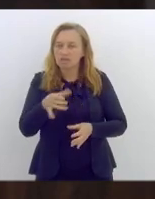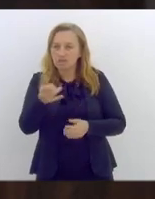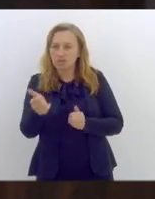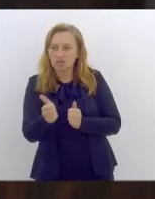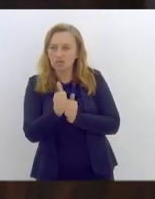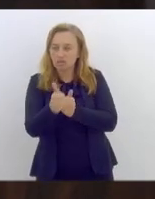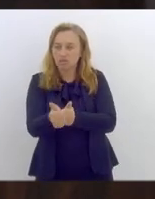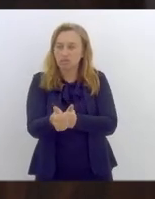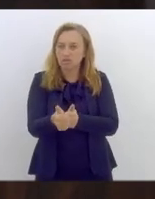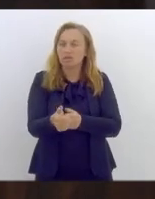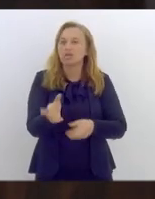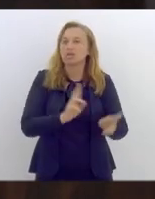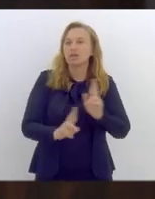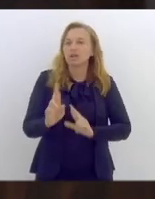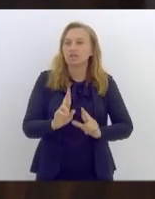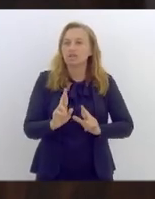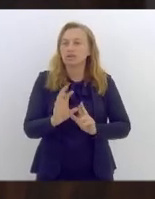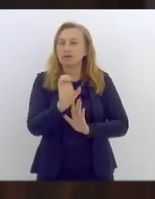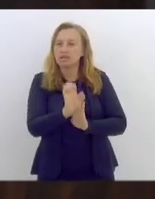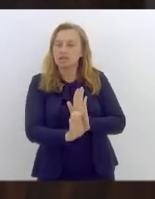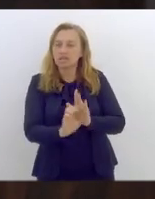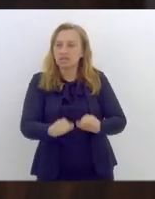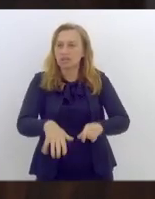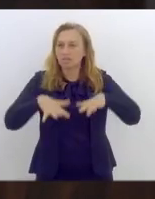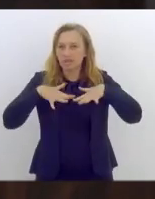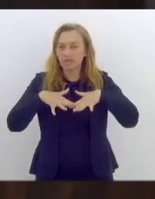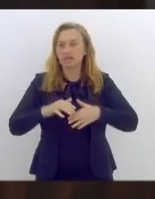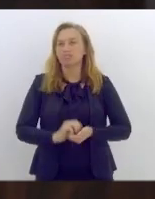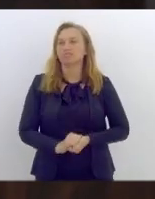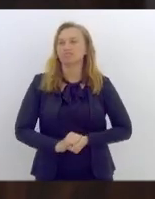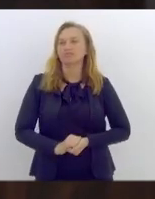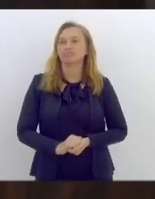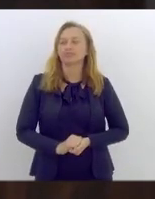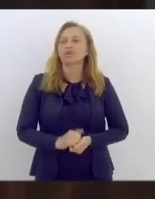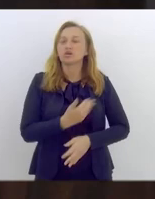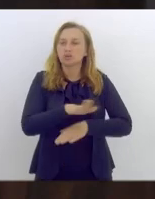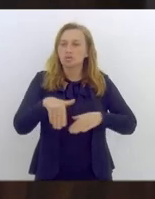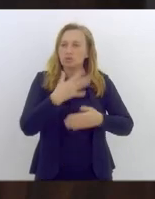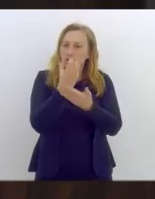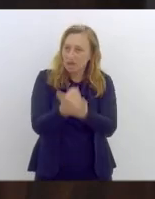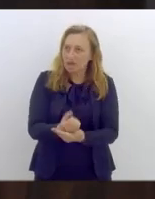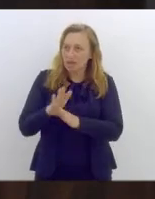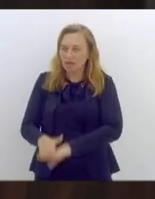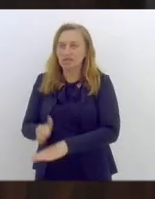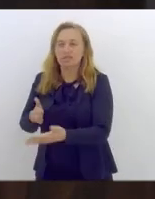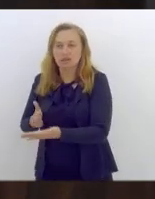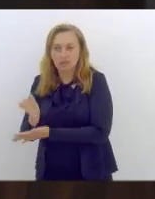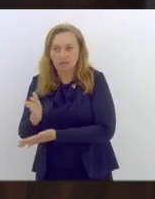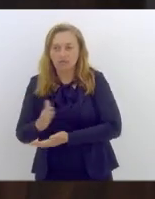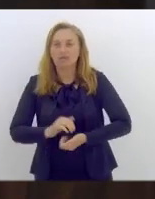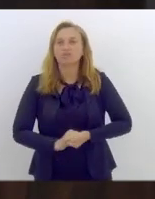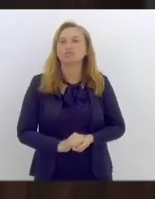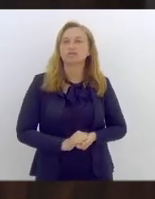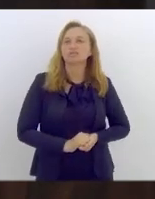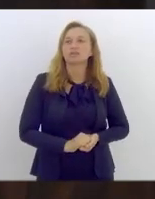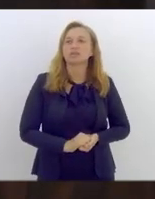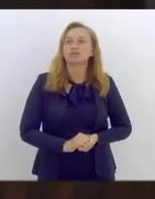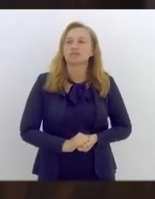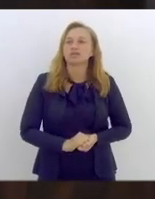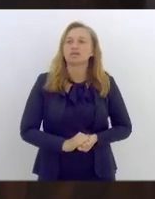relação às emendas de plenário senhores que aprovam permaneça Como estão aprovado